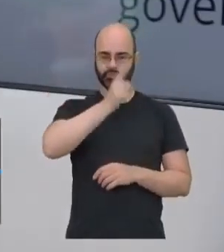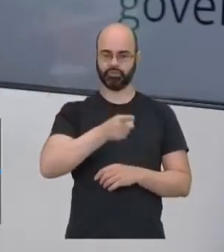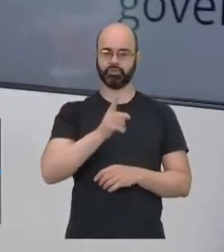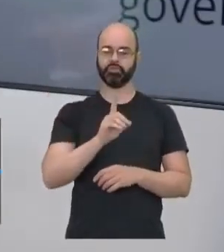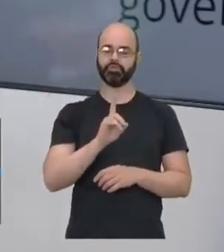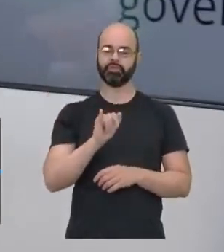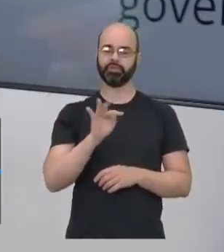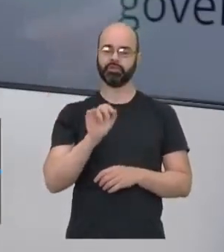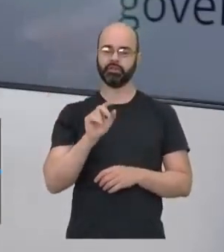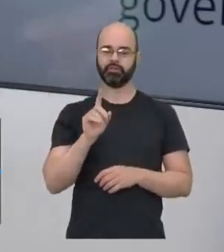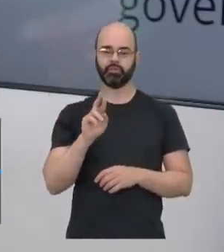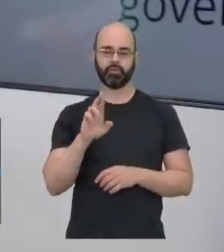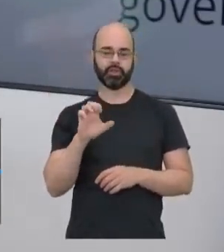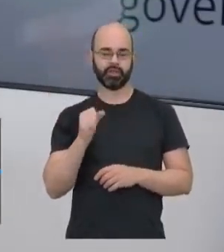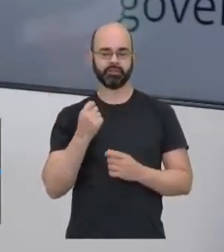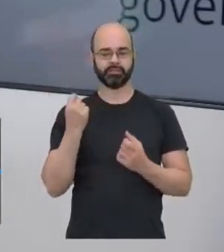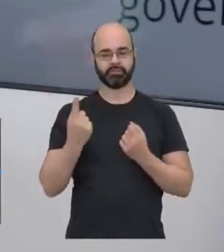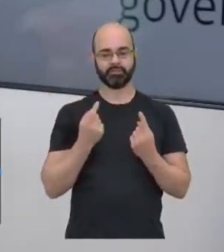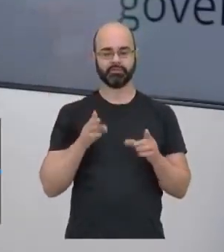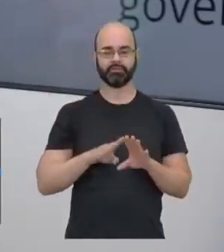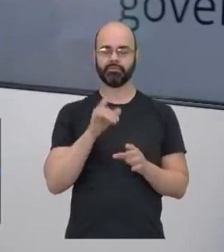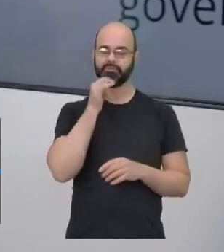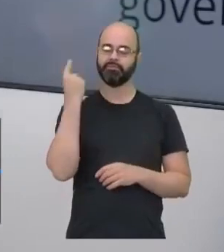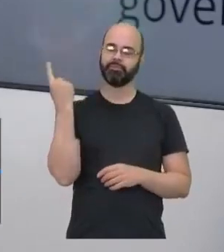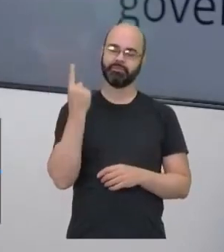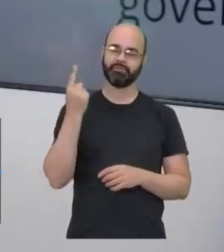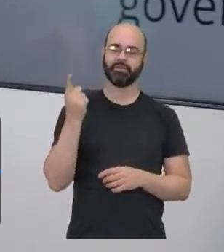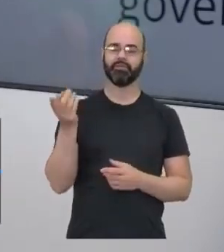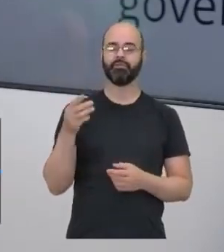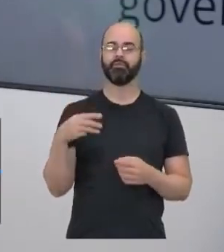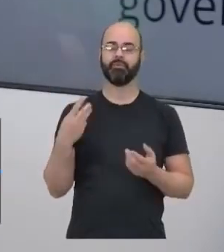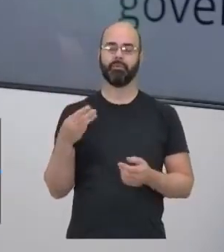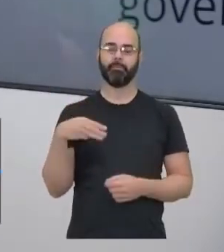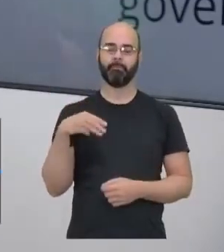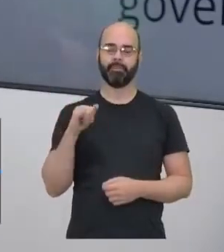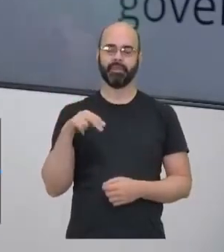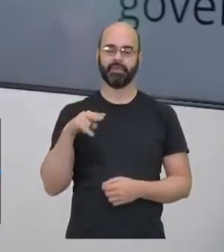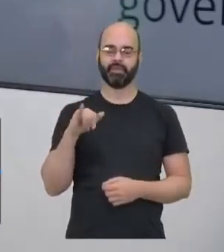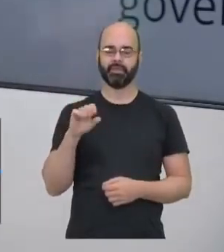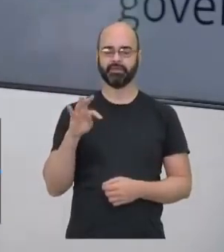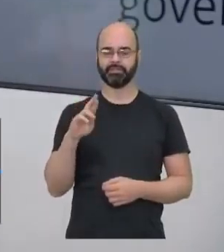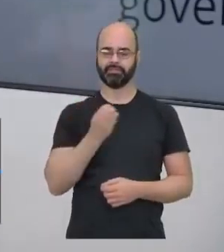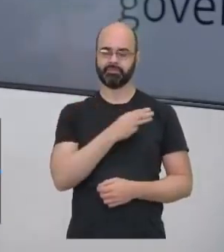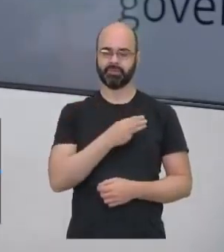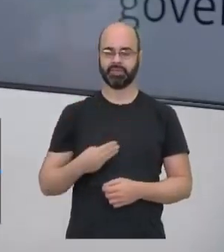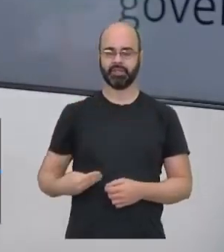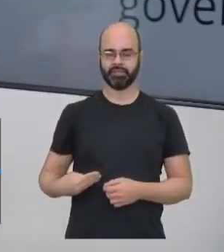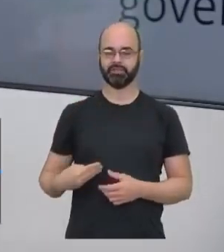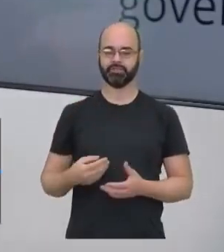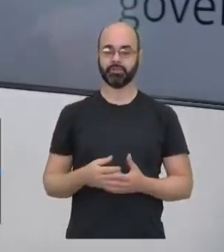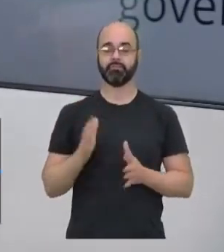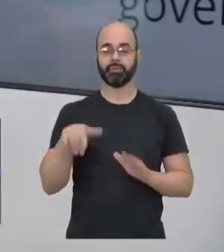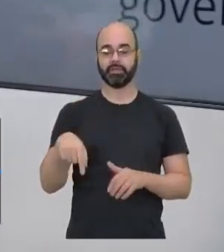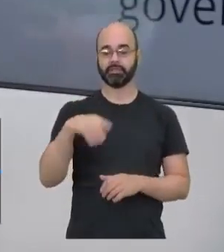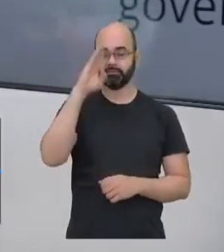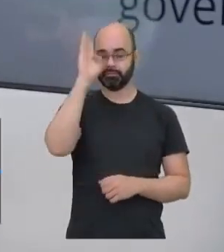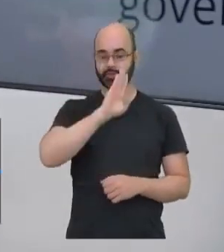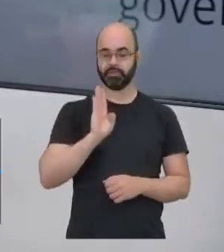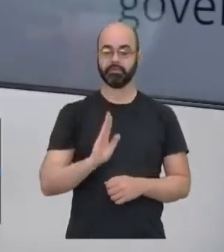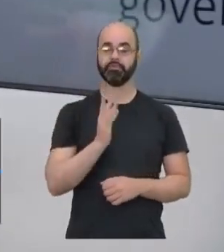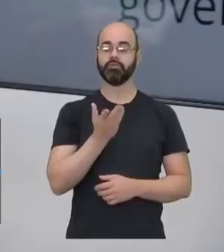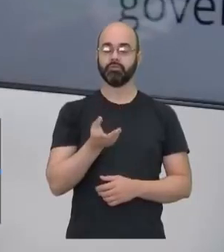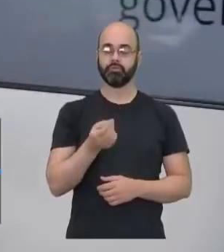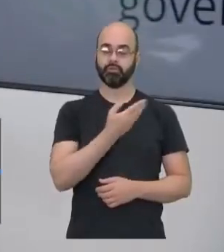tem parlamentares, tem primeiro-ministros. Mas aqui no Brasil, o nosso território tem um